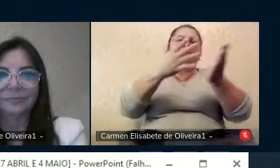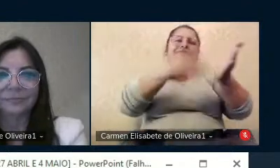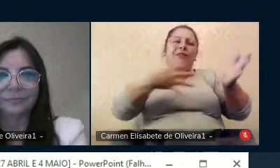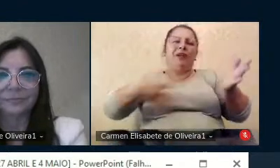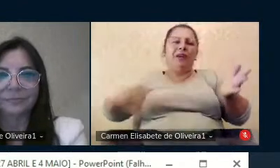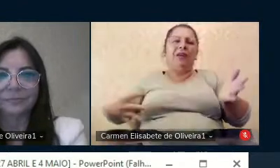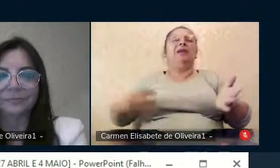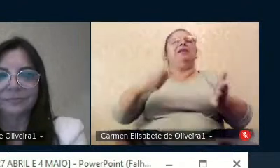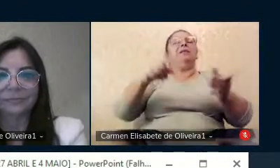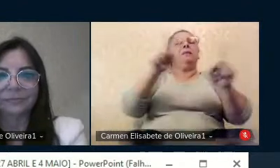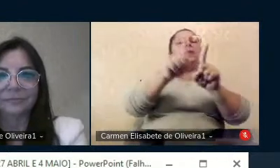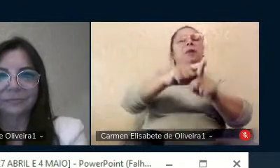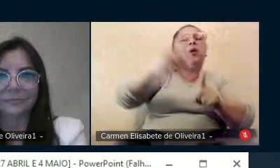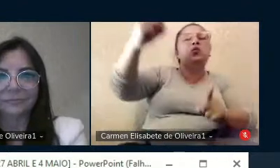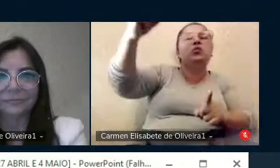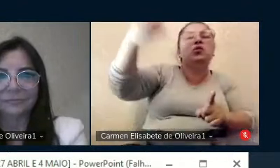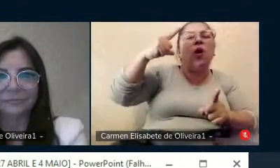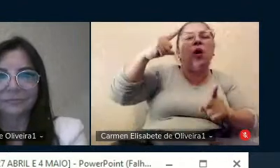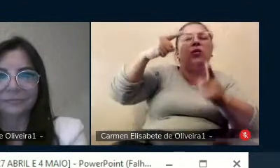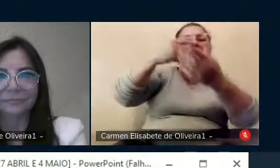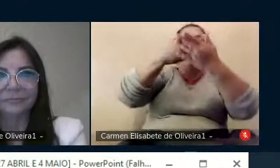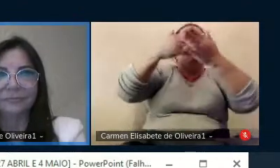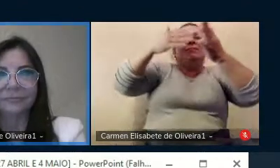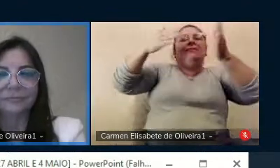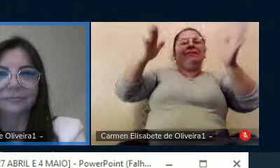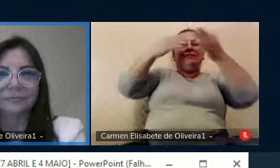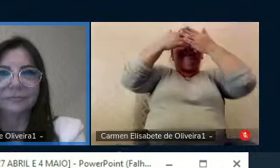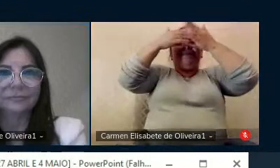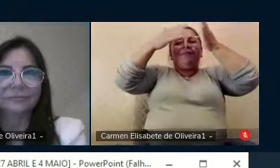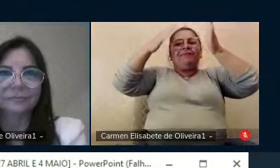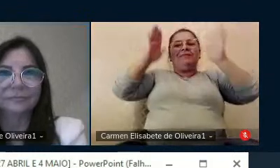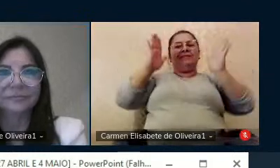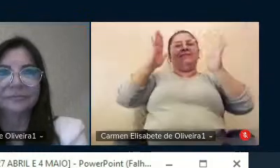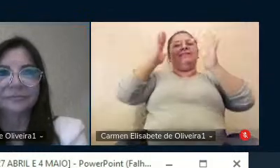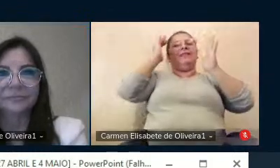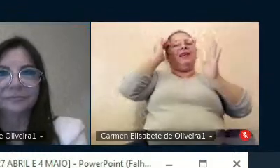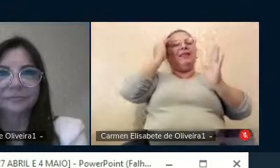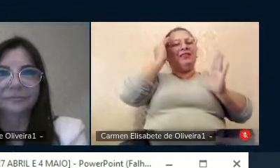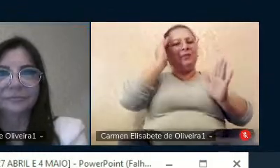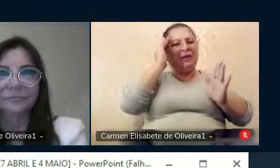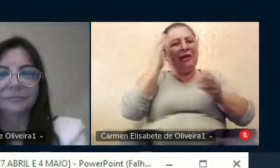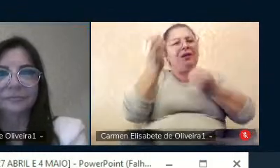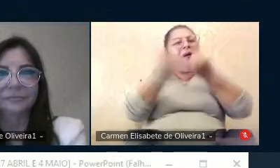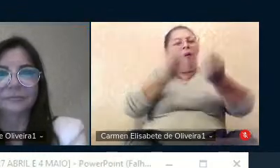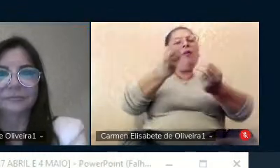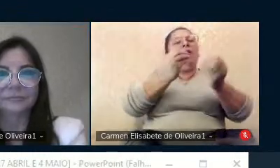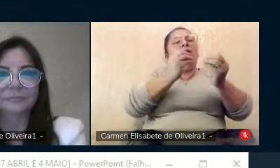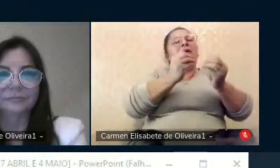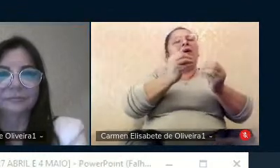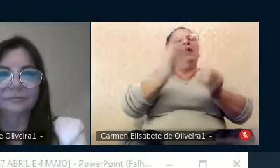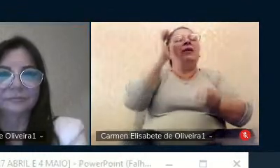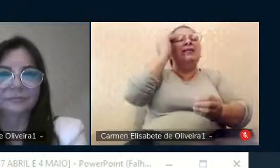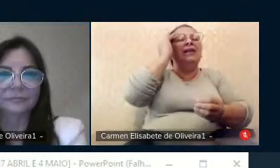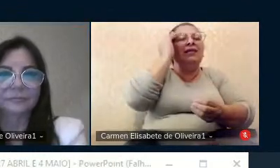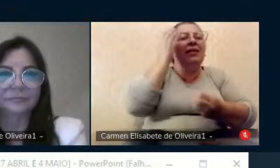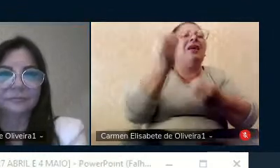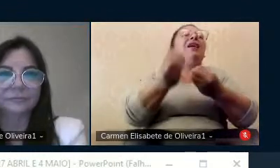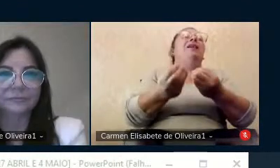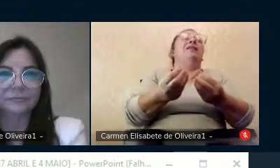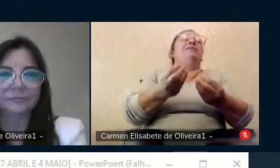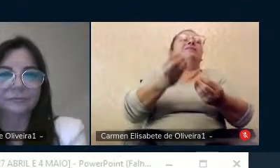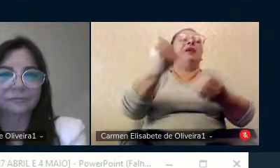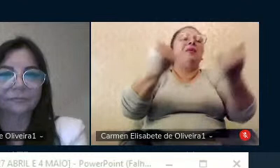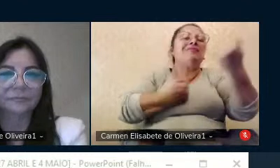vai ampliar a compreensão dos processos de entendimento